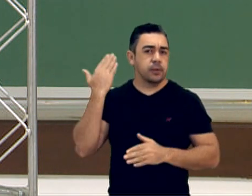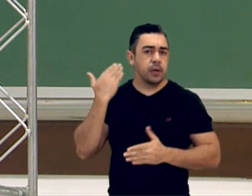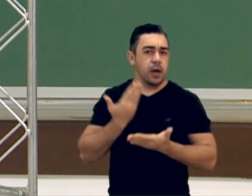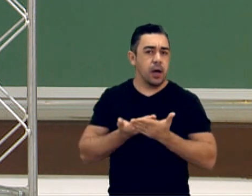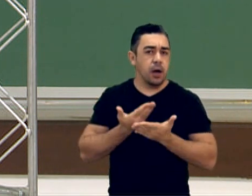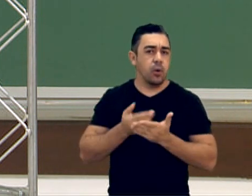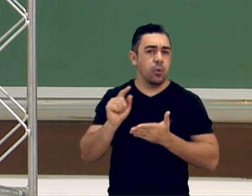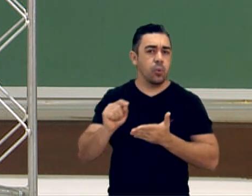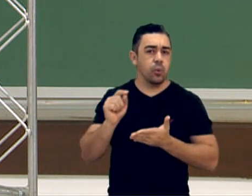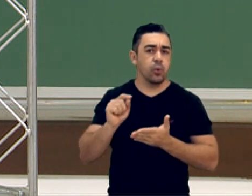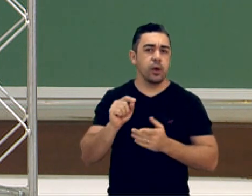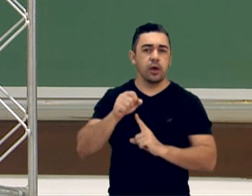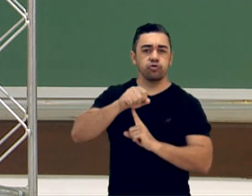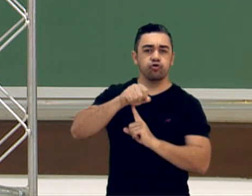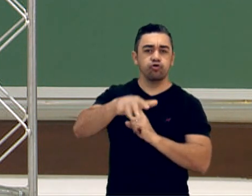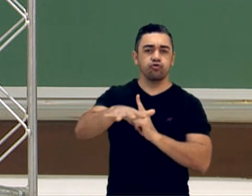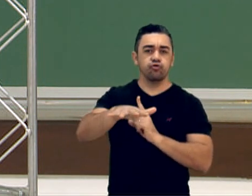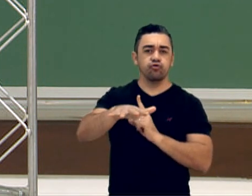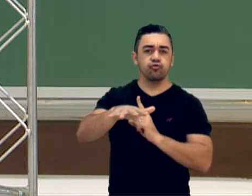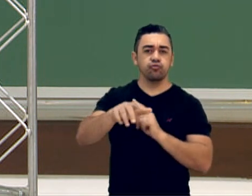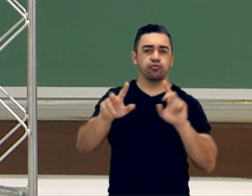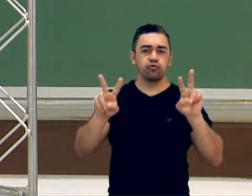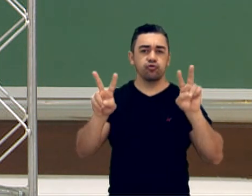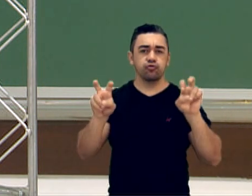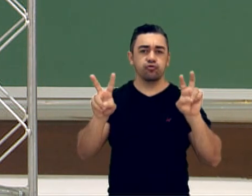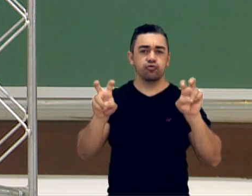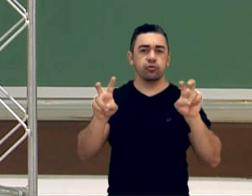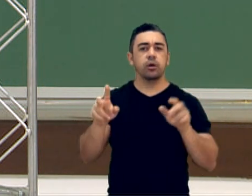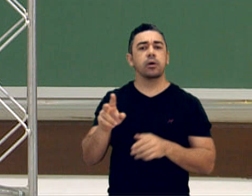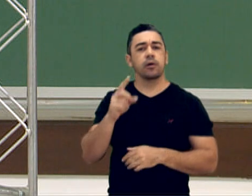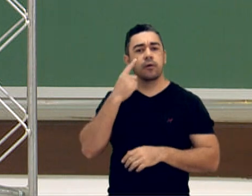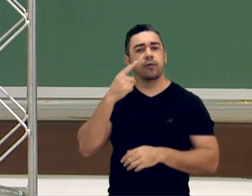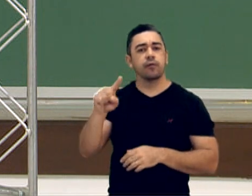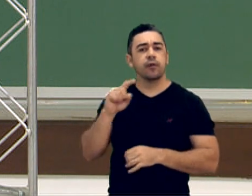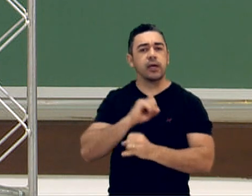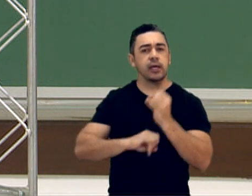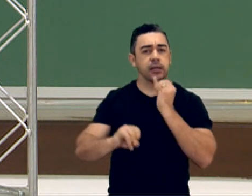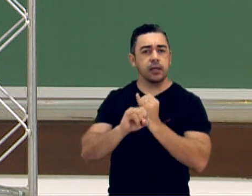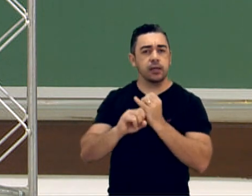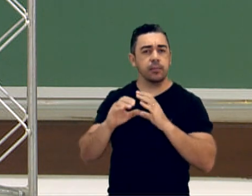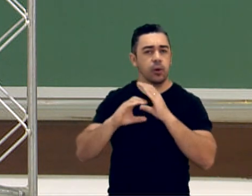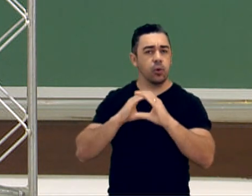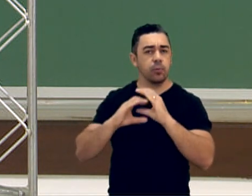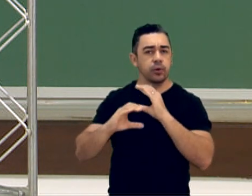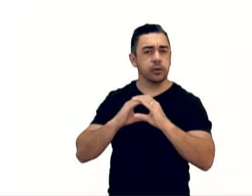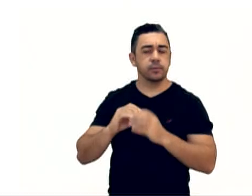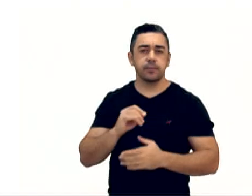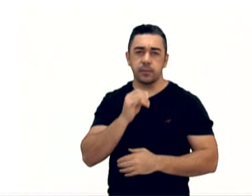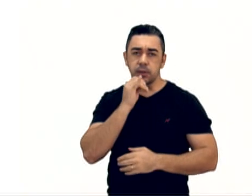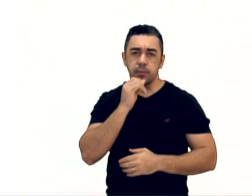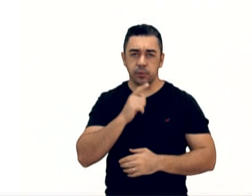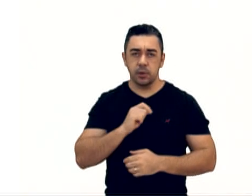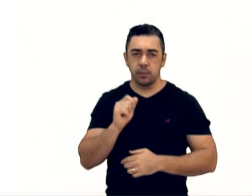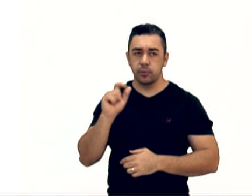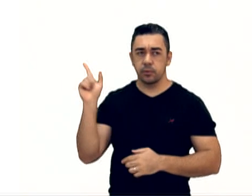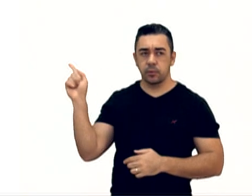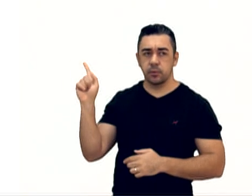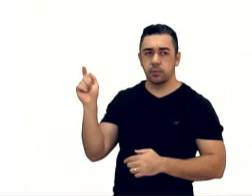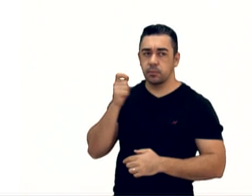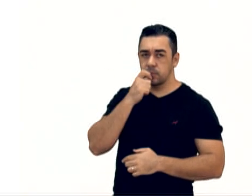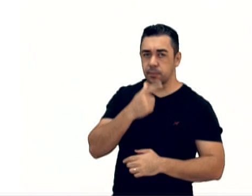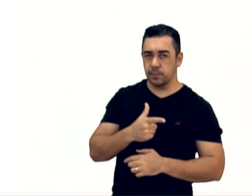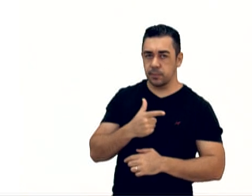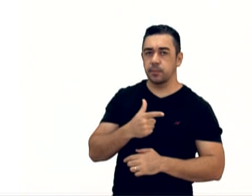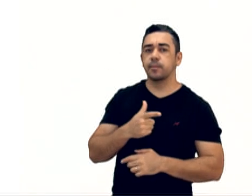anteriores, são aquelas gírias que nós usamos na internet para se comunicar. Então, nós temos ali mais um cartoon, as